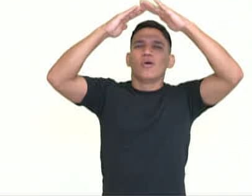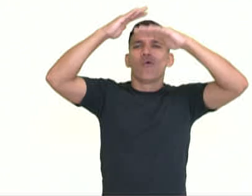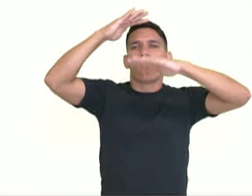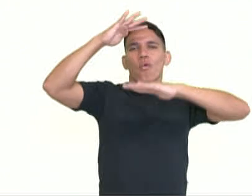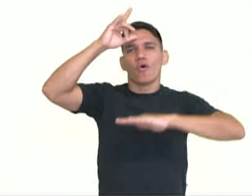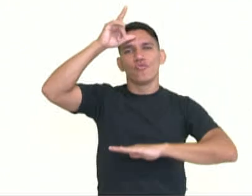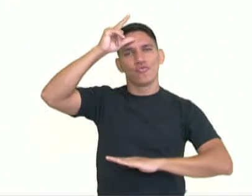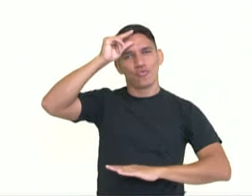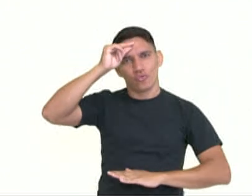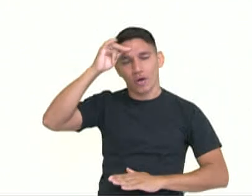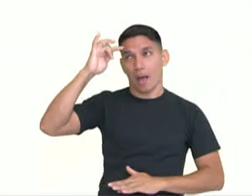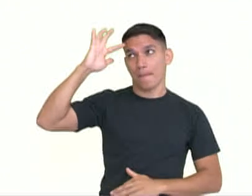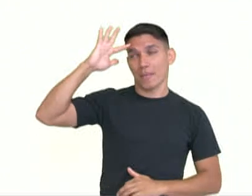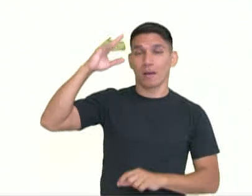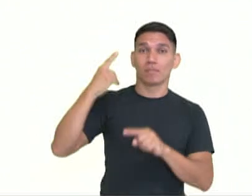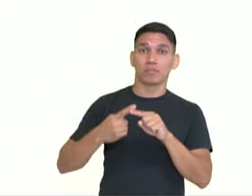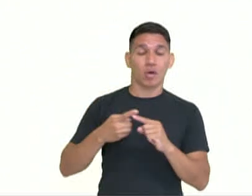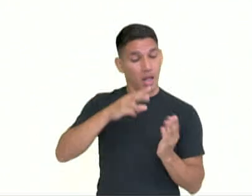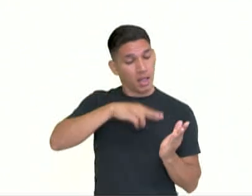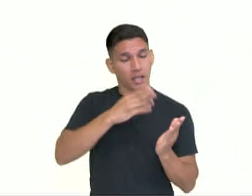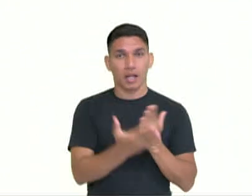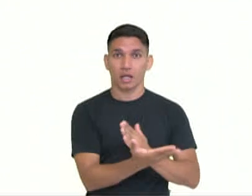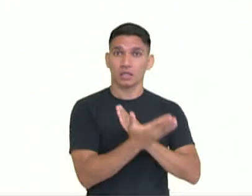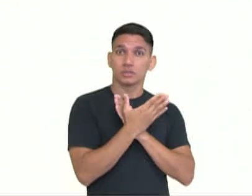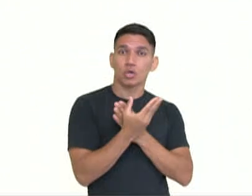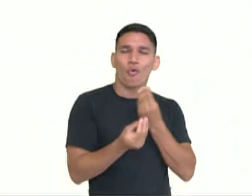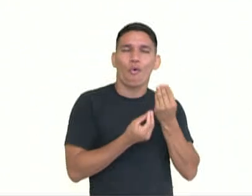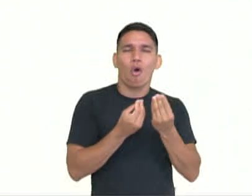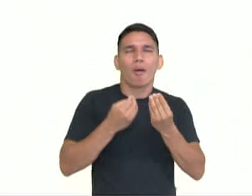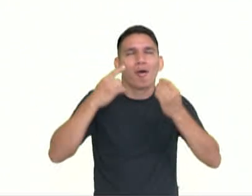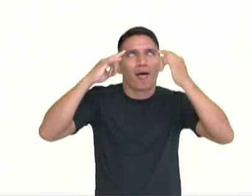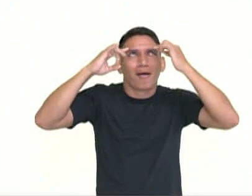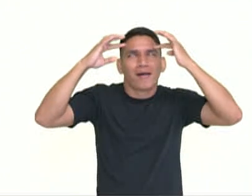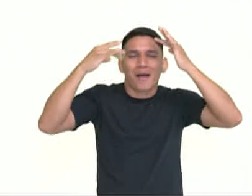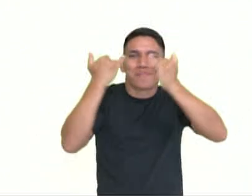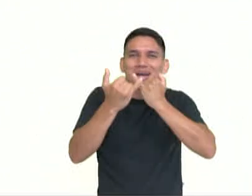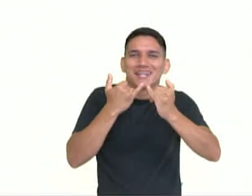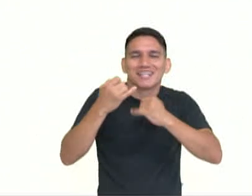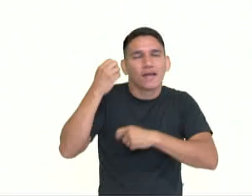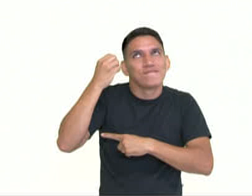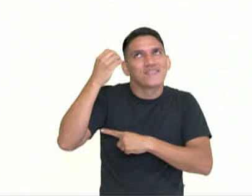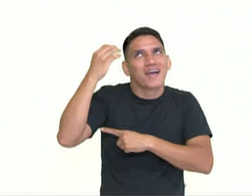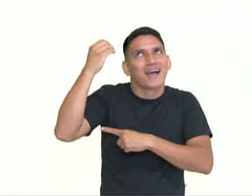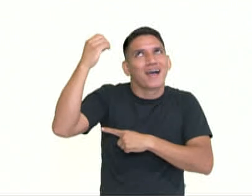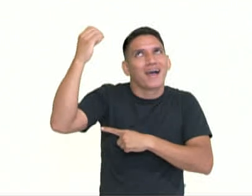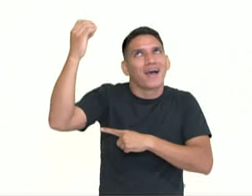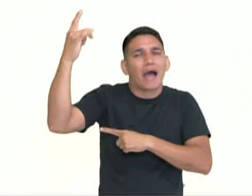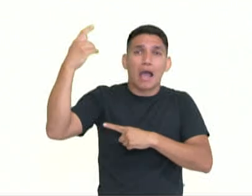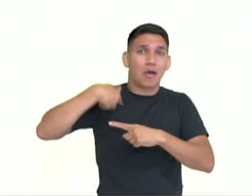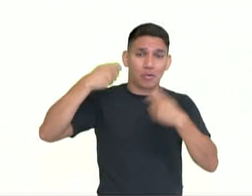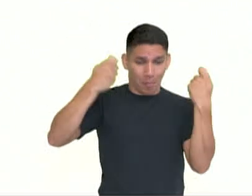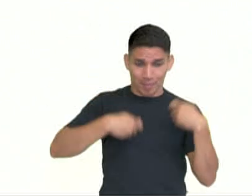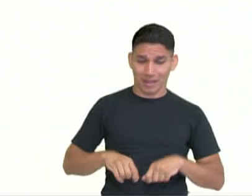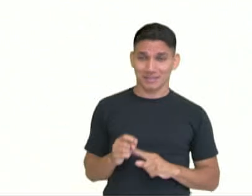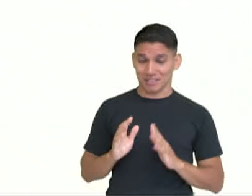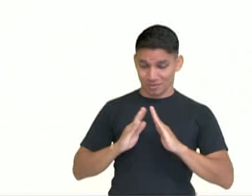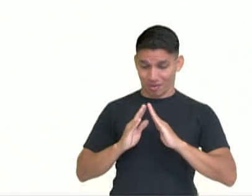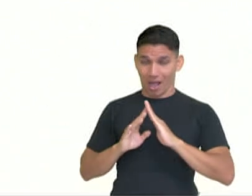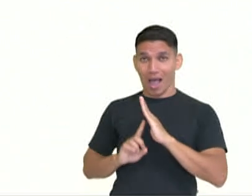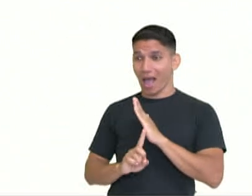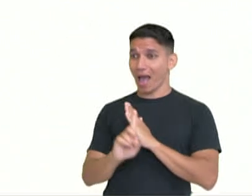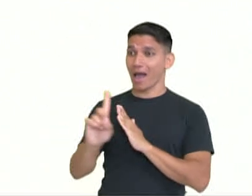a oferece formas de viajar, entre aspas, sem que ela precise sair de